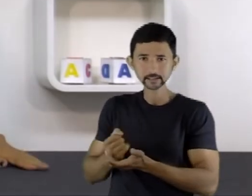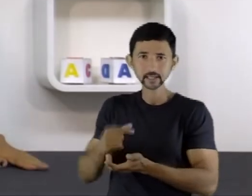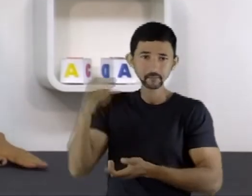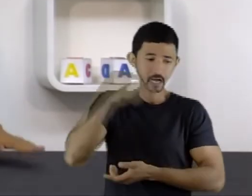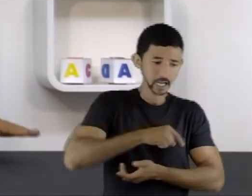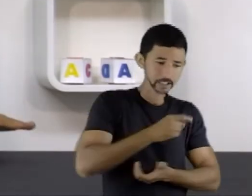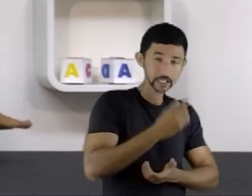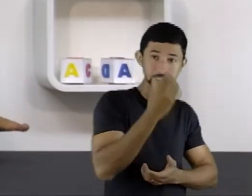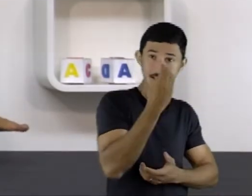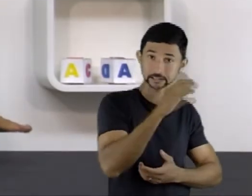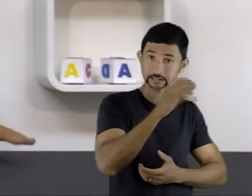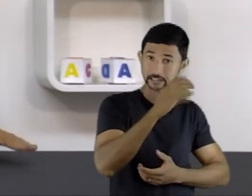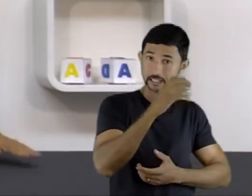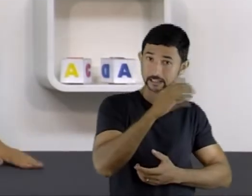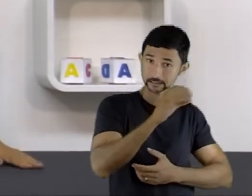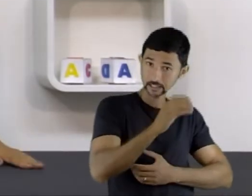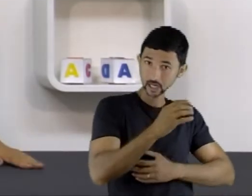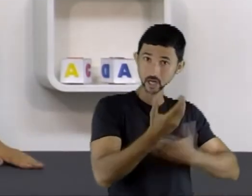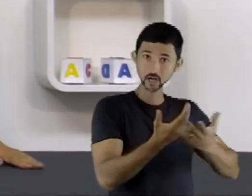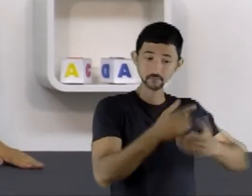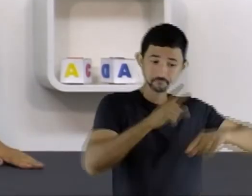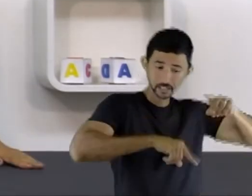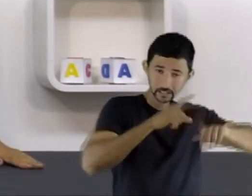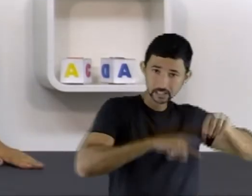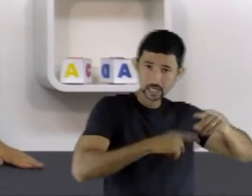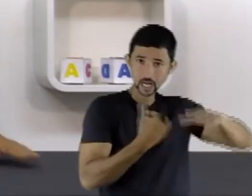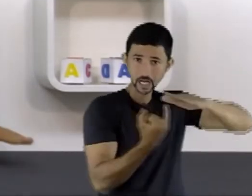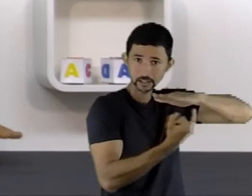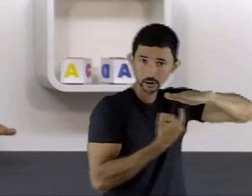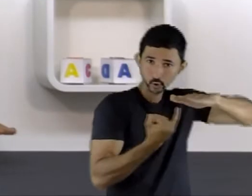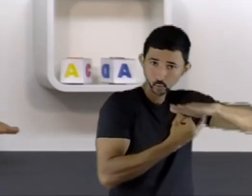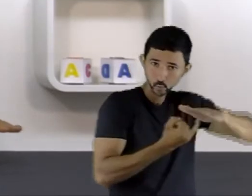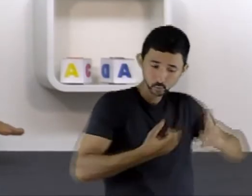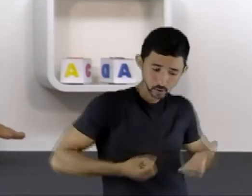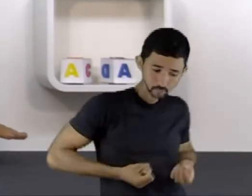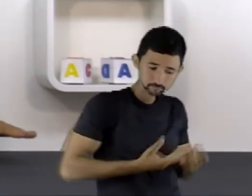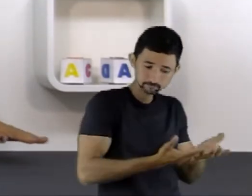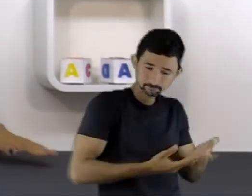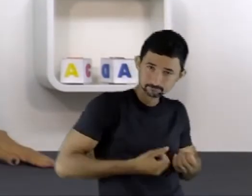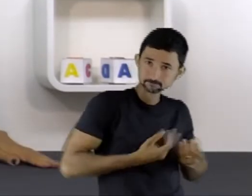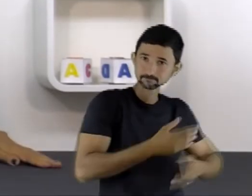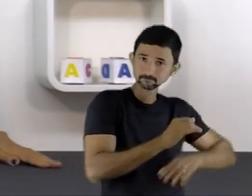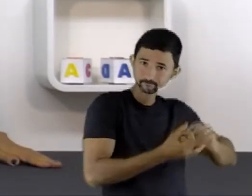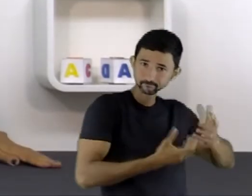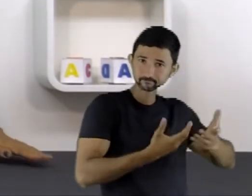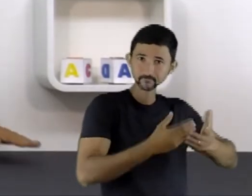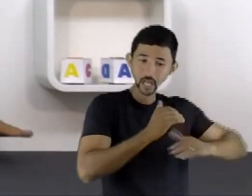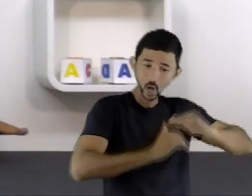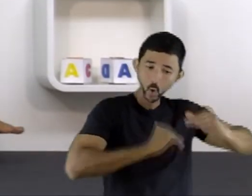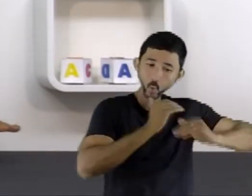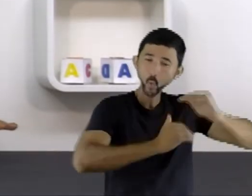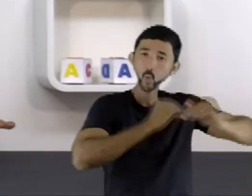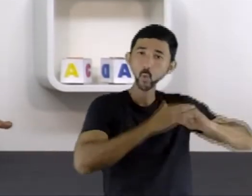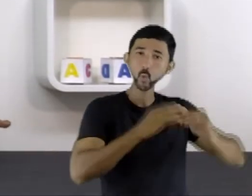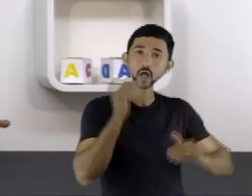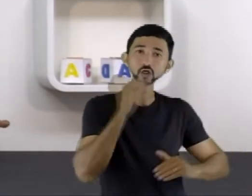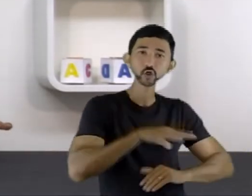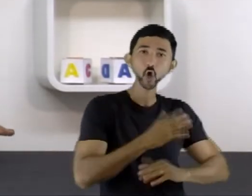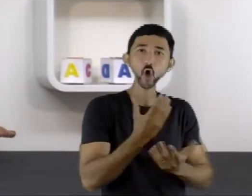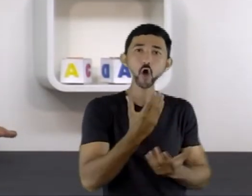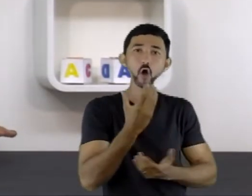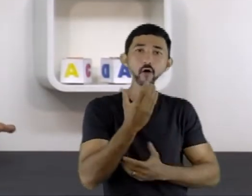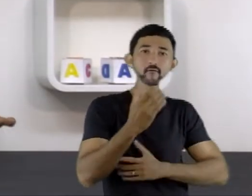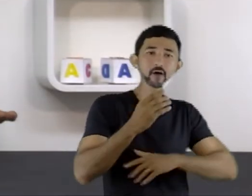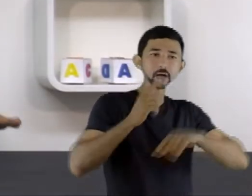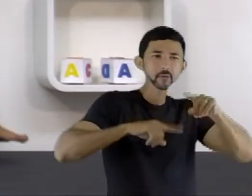na ciência. Gente, investir na ciência é fundamental, tá? Porque com as inovações científicas, os Estados Unidos começou